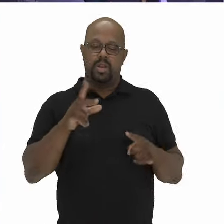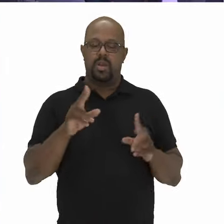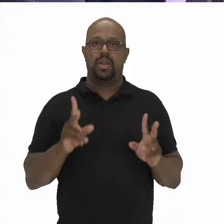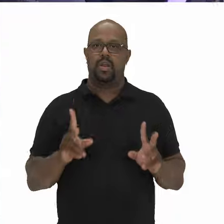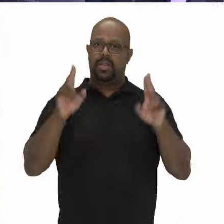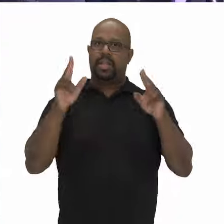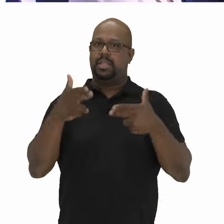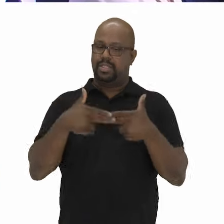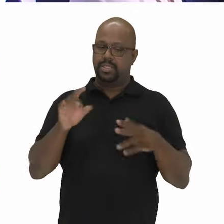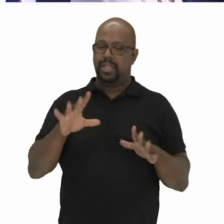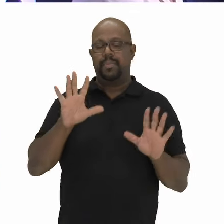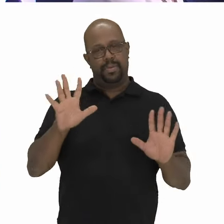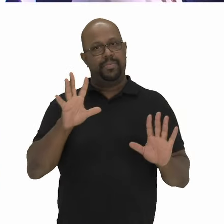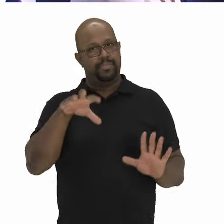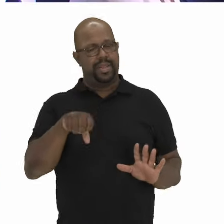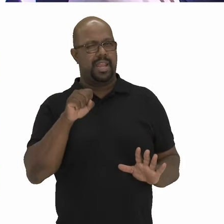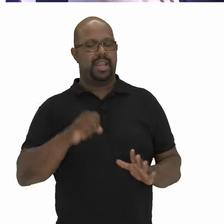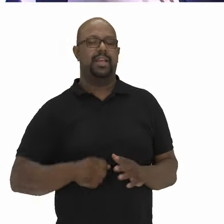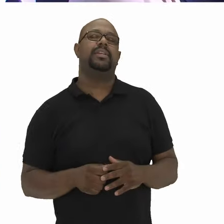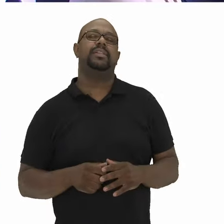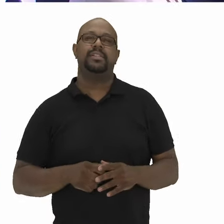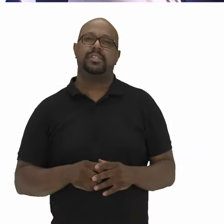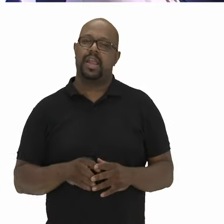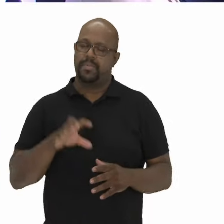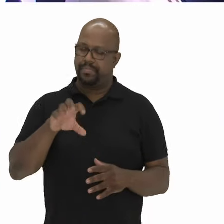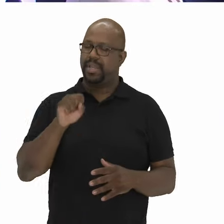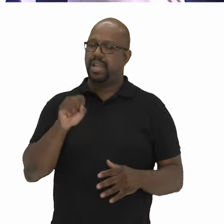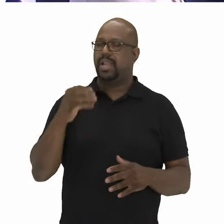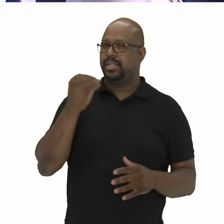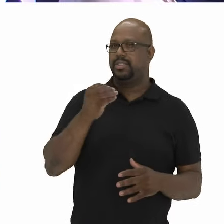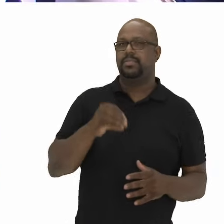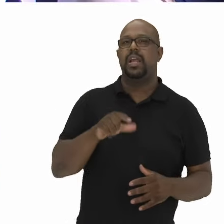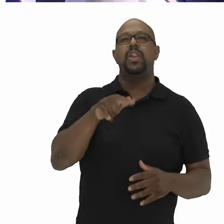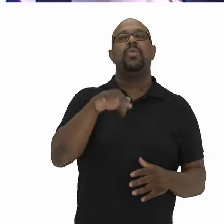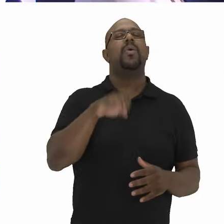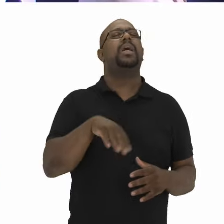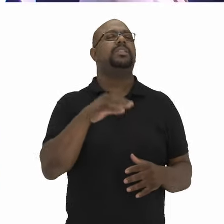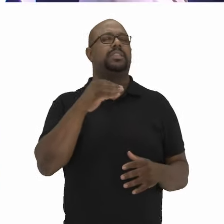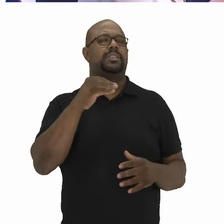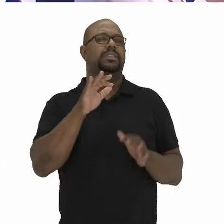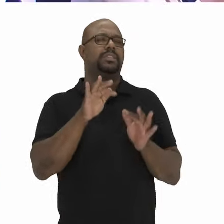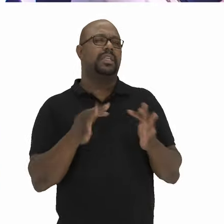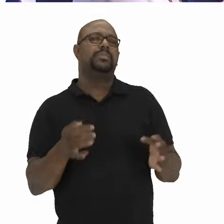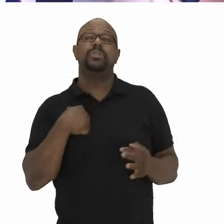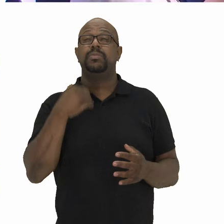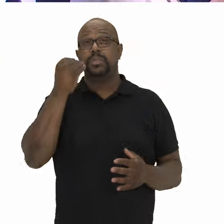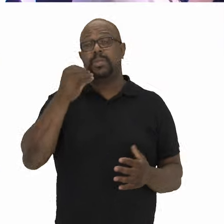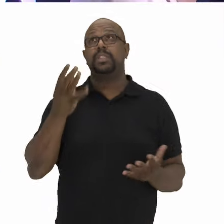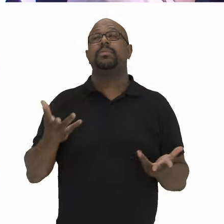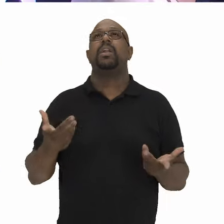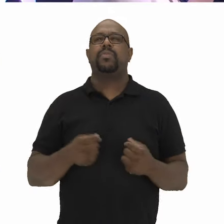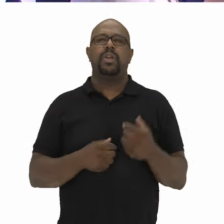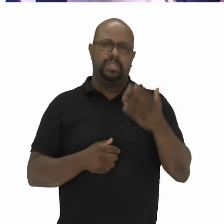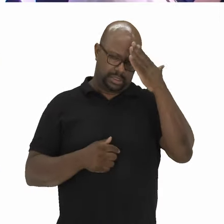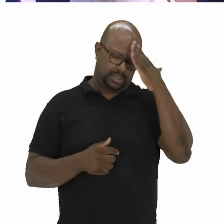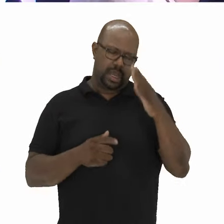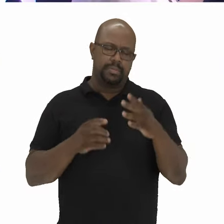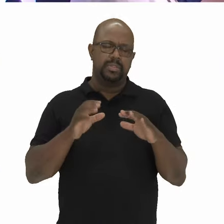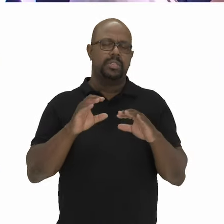agora corta aí né só para eu pegar pegar esse negócio da linguagem simples eu tive uma experiência maravilhosa nas